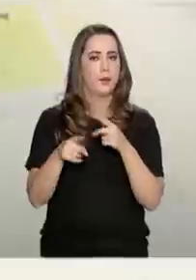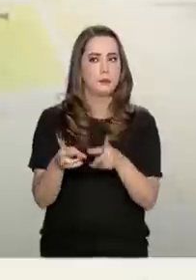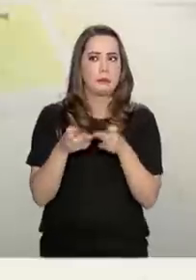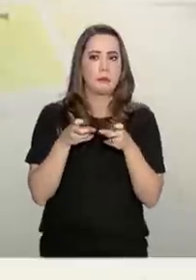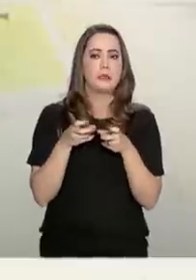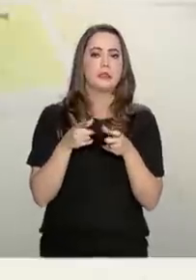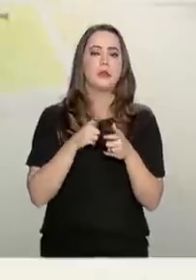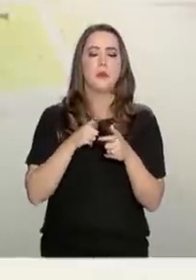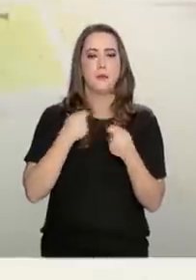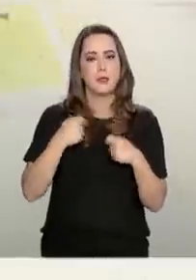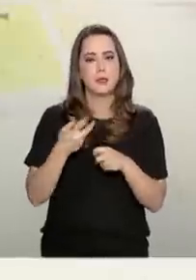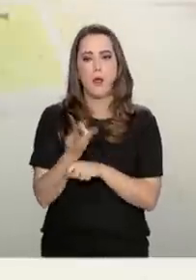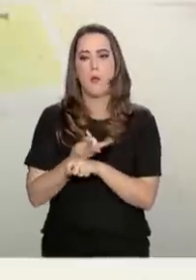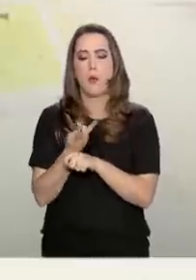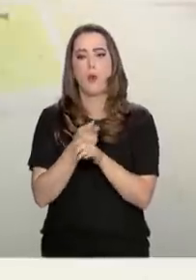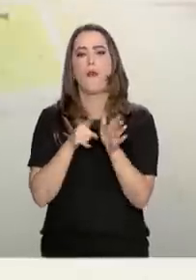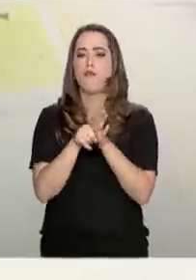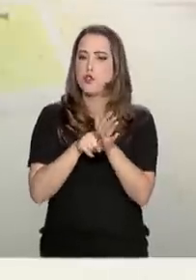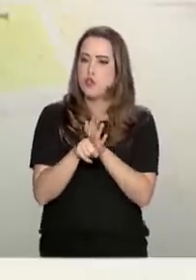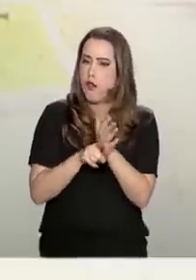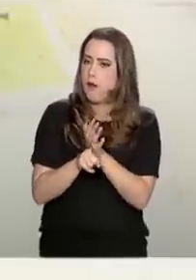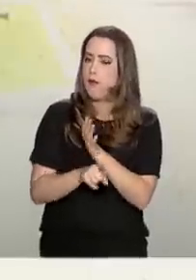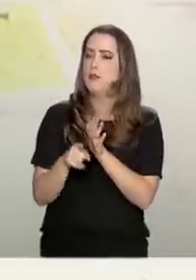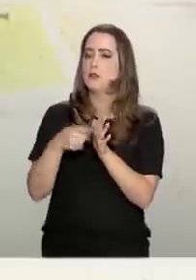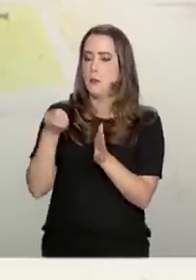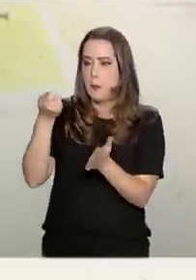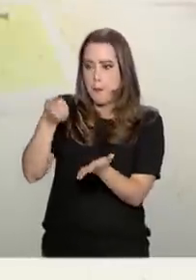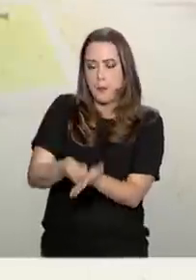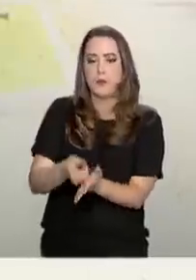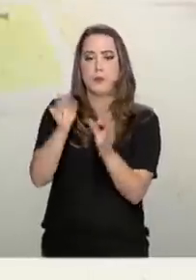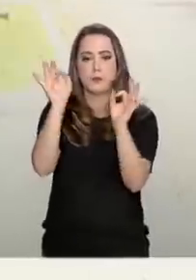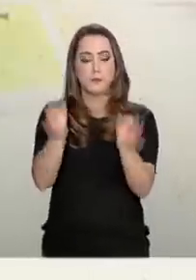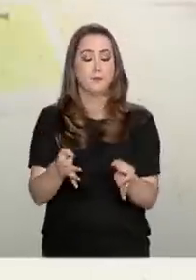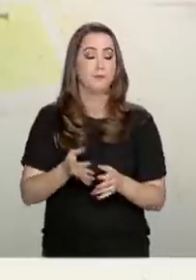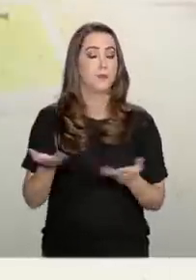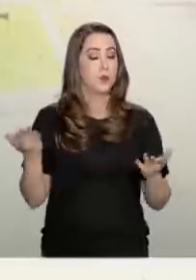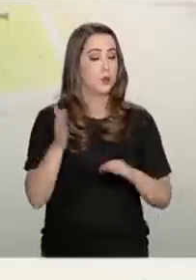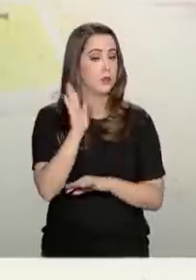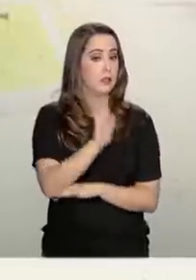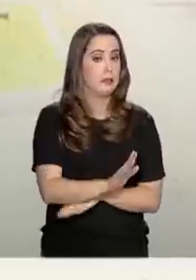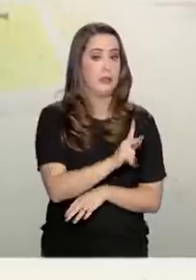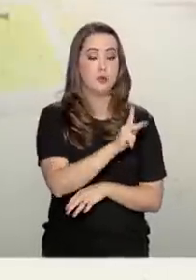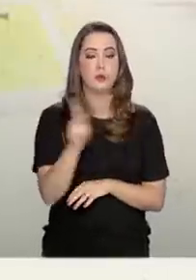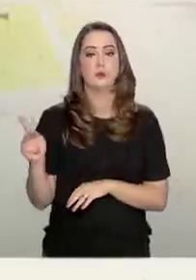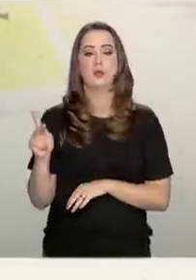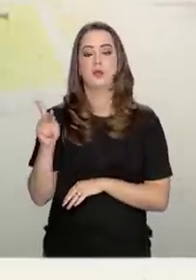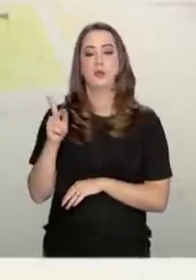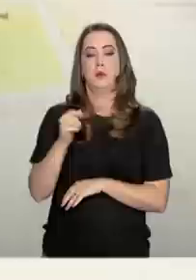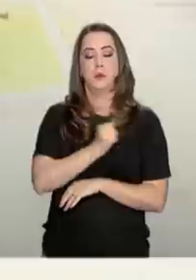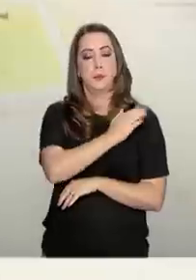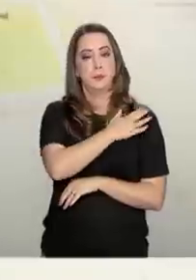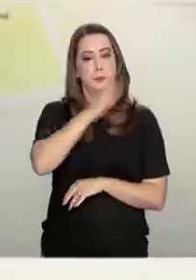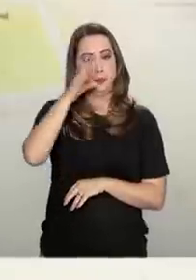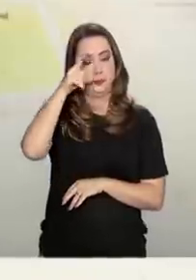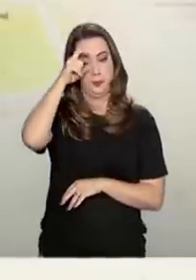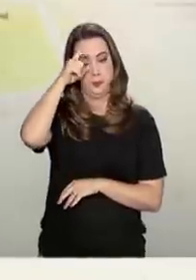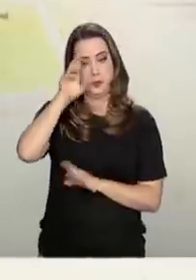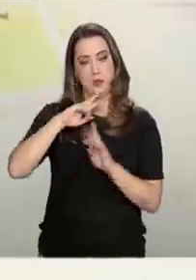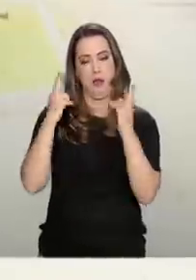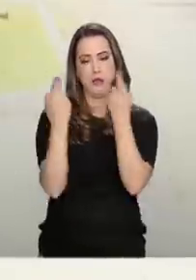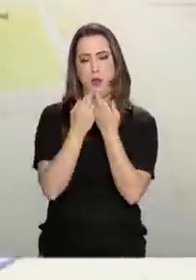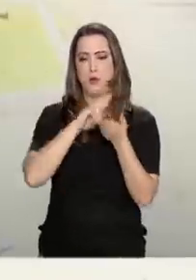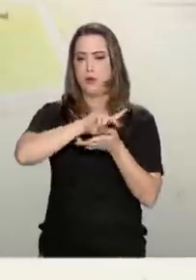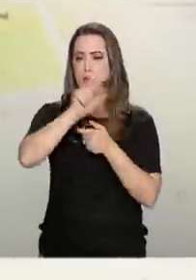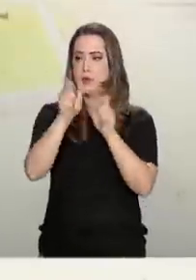ou negligência tem que ser investigada e também tem que ser punida. Agora à tarde, o presidente presidente em exercício, ele se reúne com várias autoridades, tem